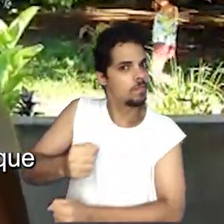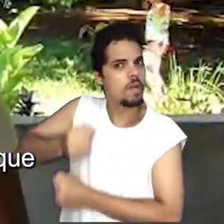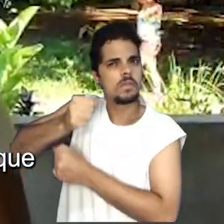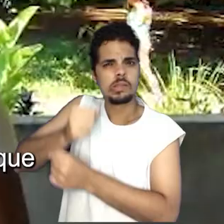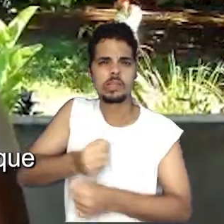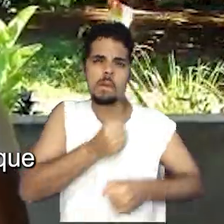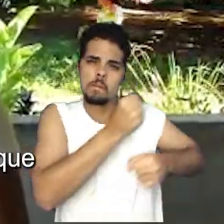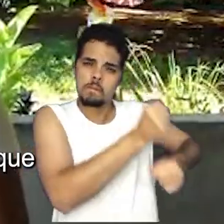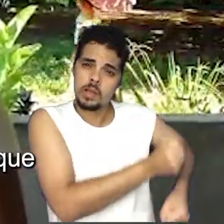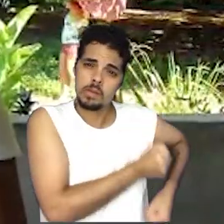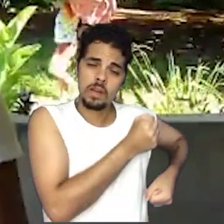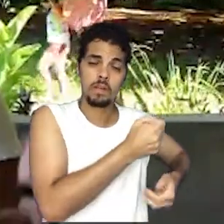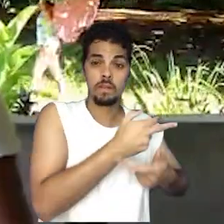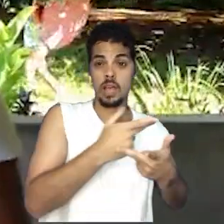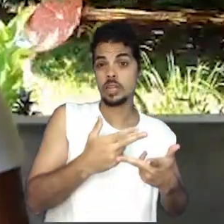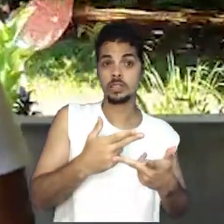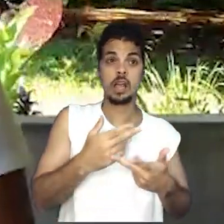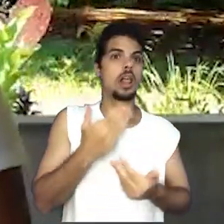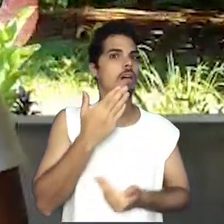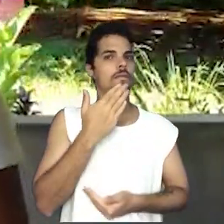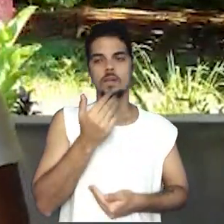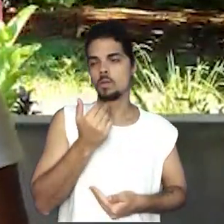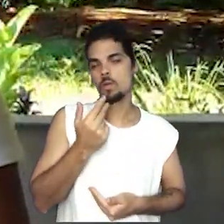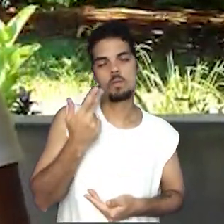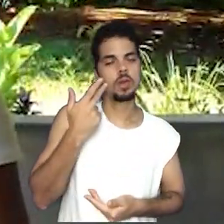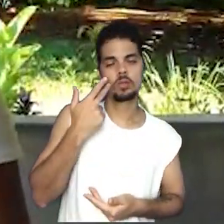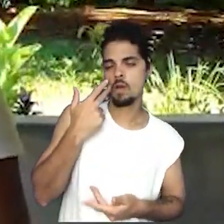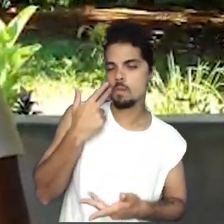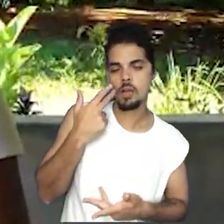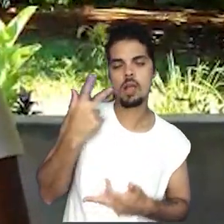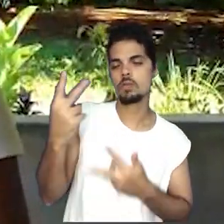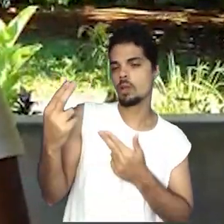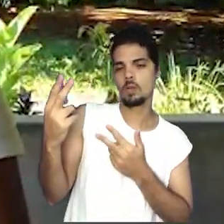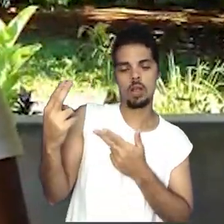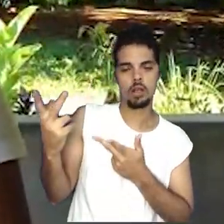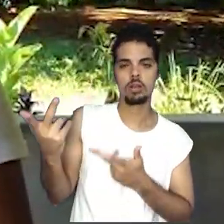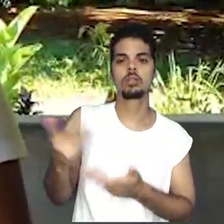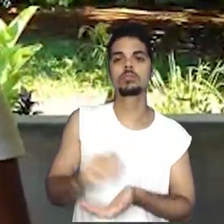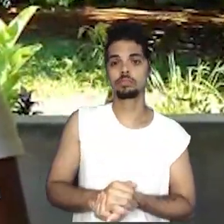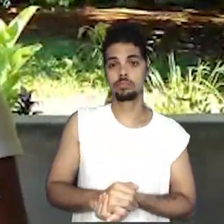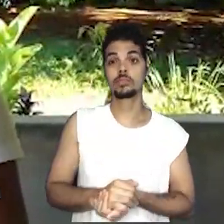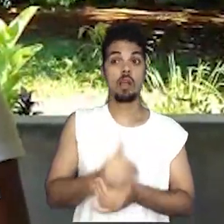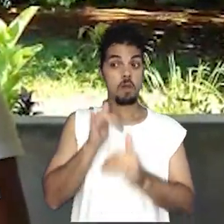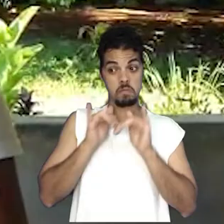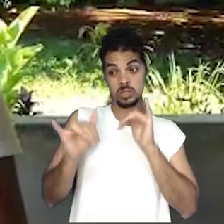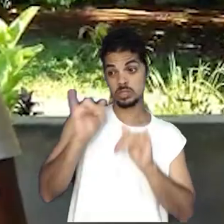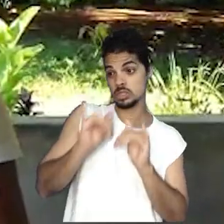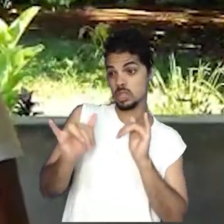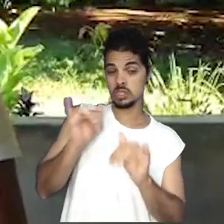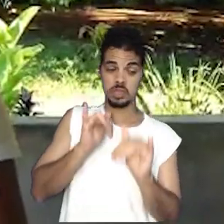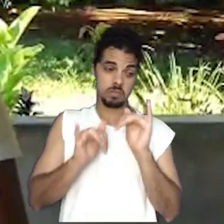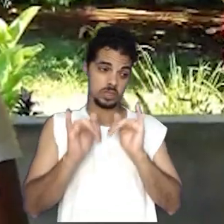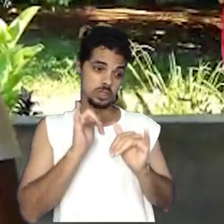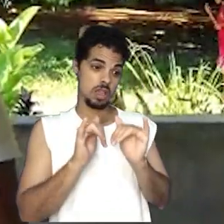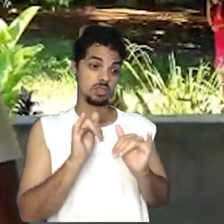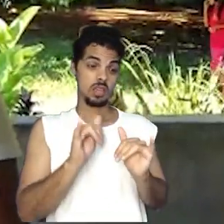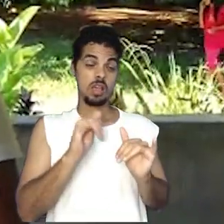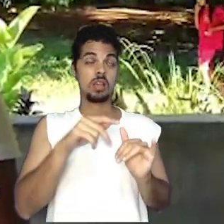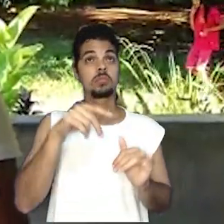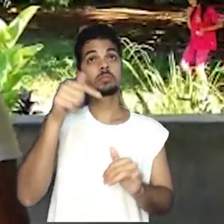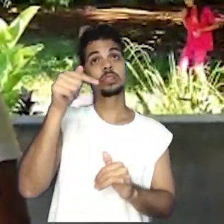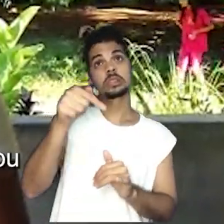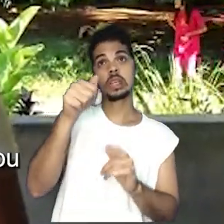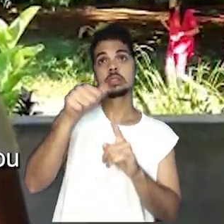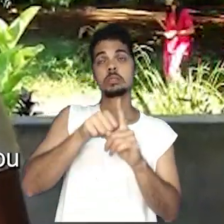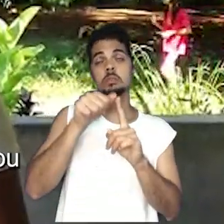vão jogar futebol, né? Vai ter canoagem e elas vão comer camaleão. Então não tem sentido de dizer que 7 de setembro foi o